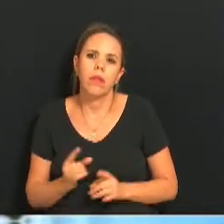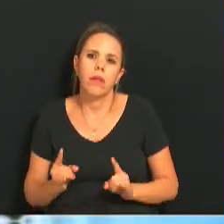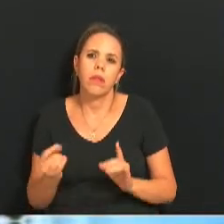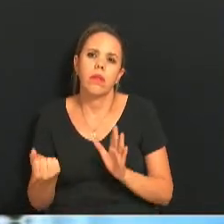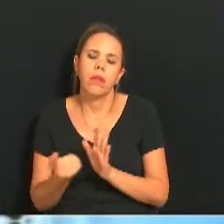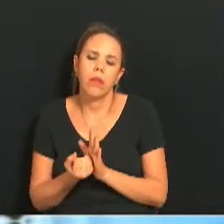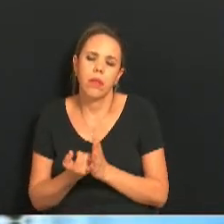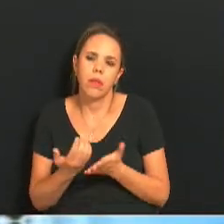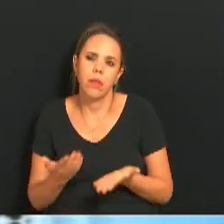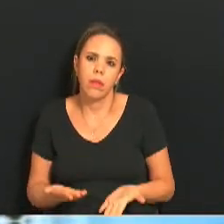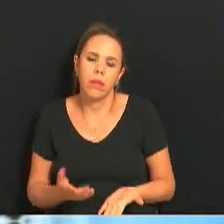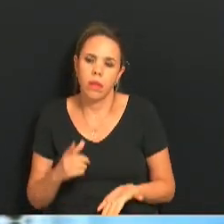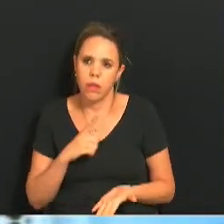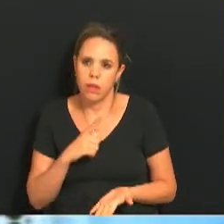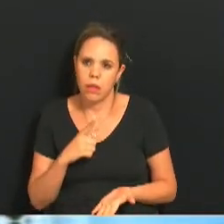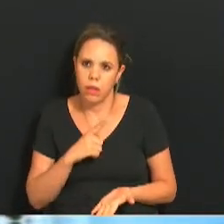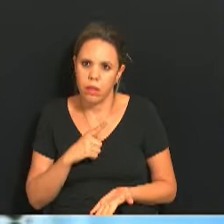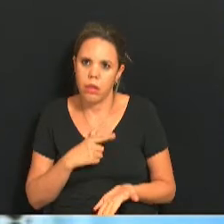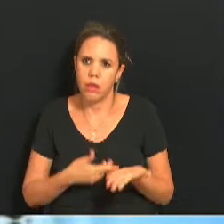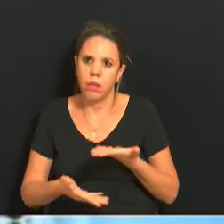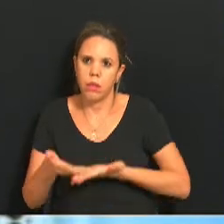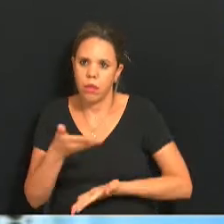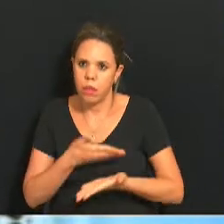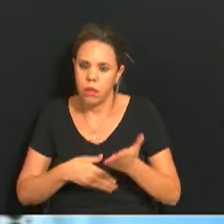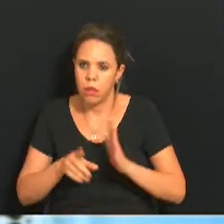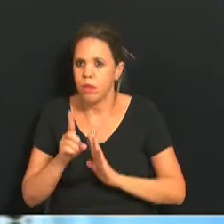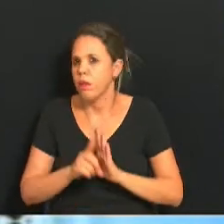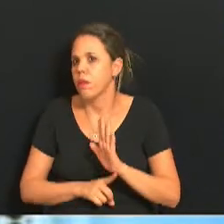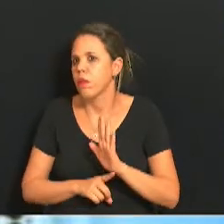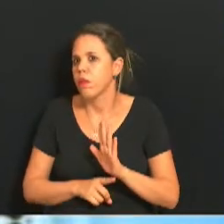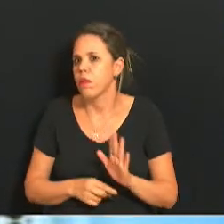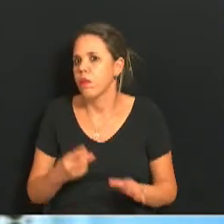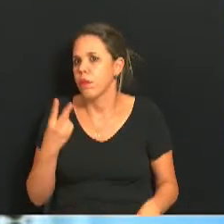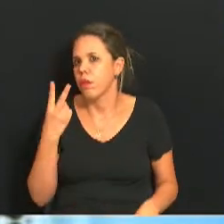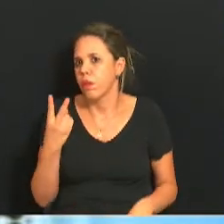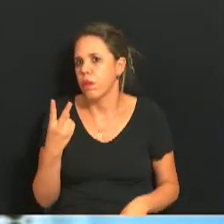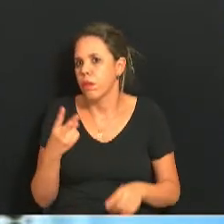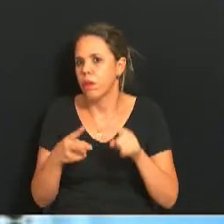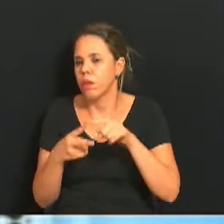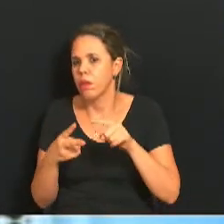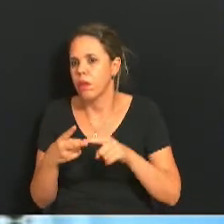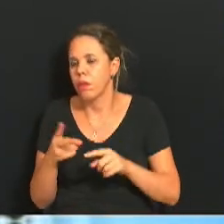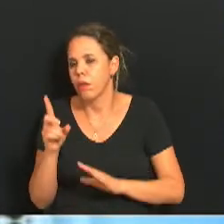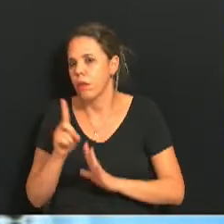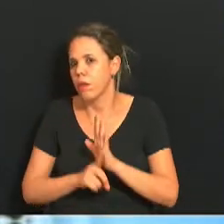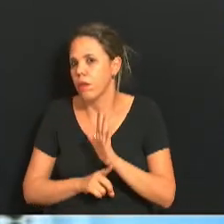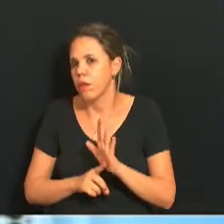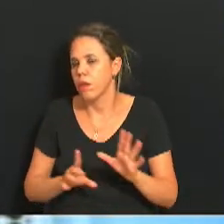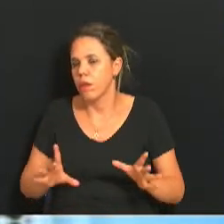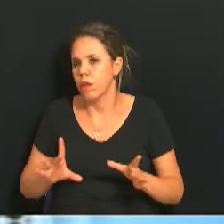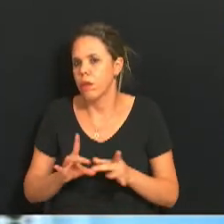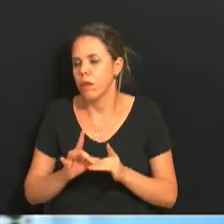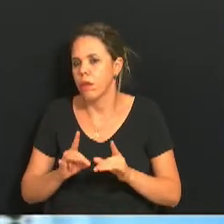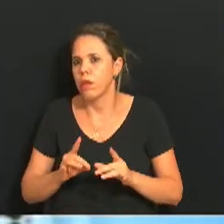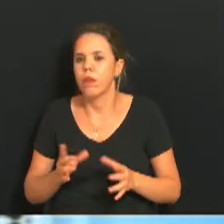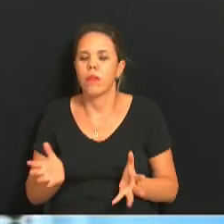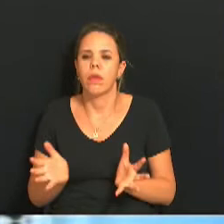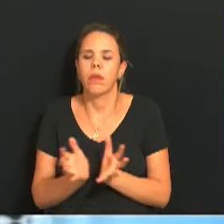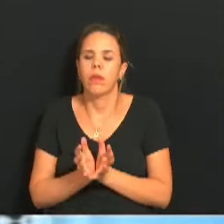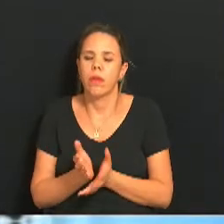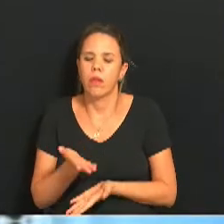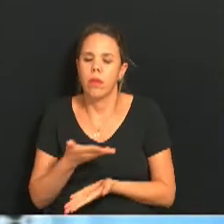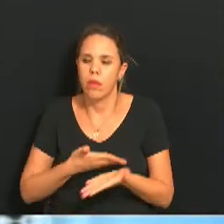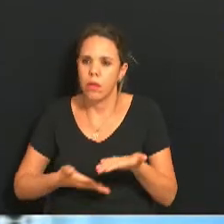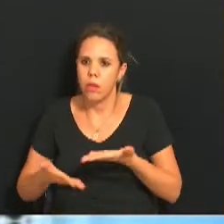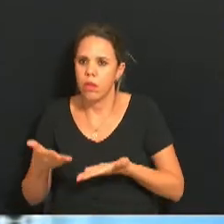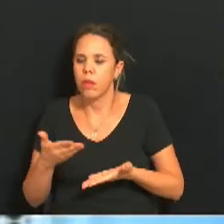inclusive para harmonização entre esses direitos estão dois direitos difusos dois jeitos da coletividade chamado